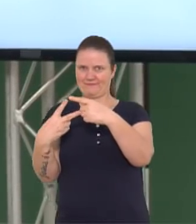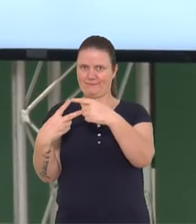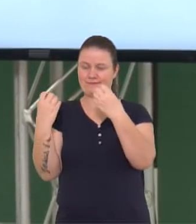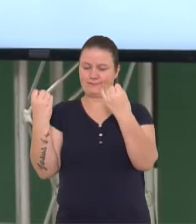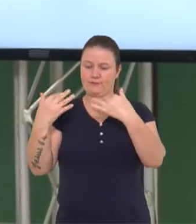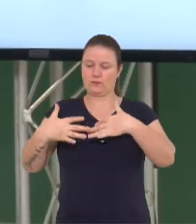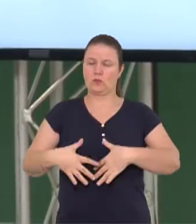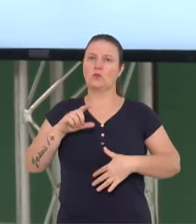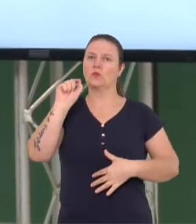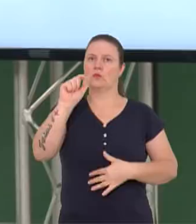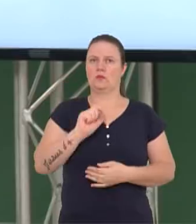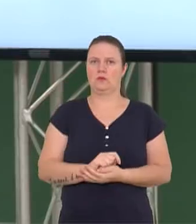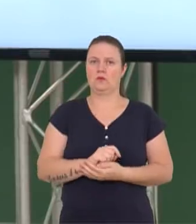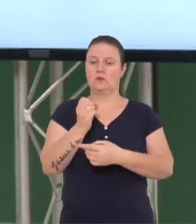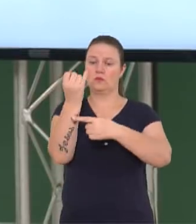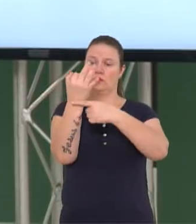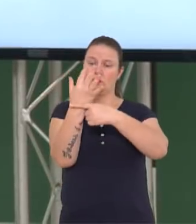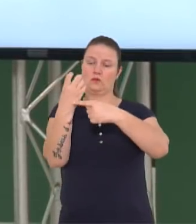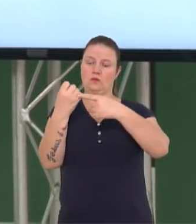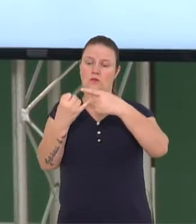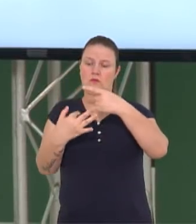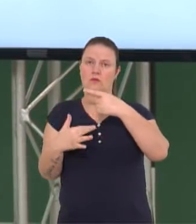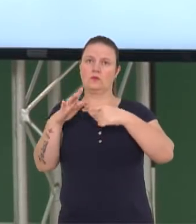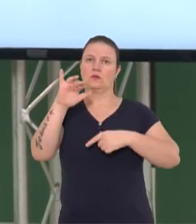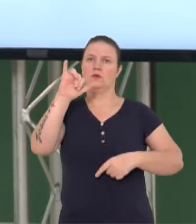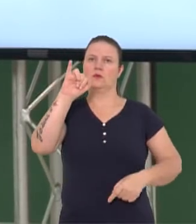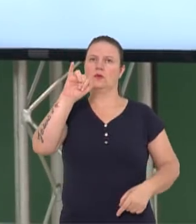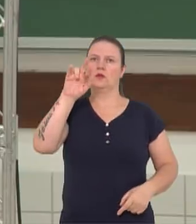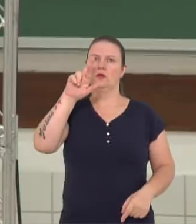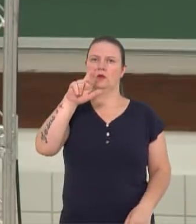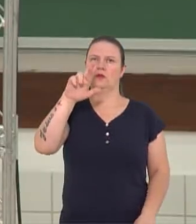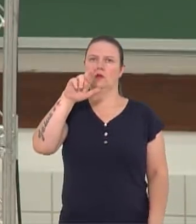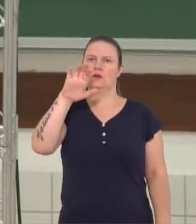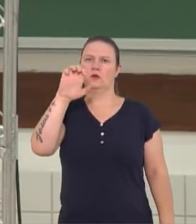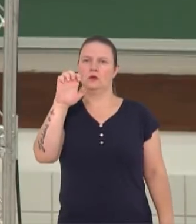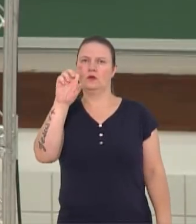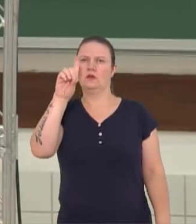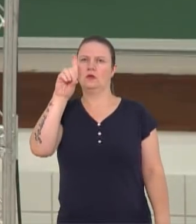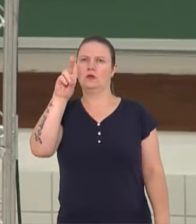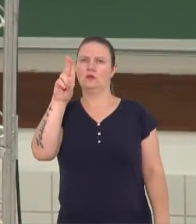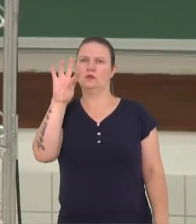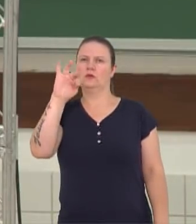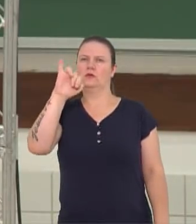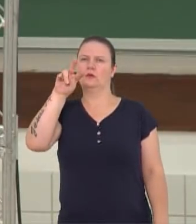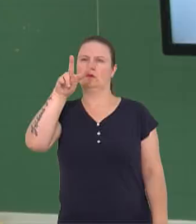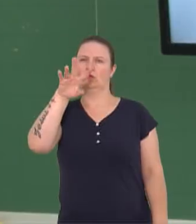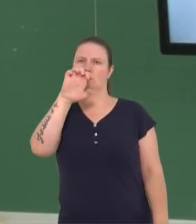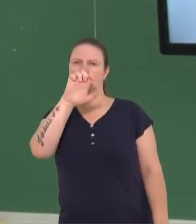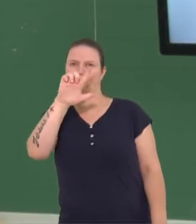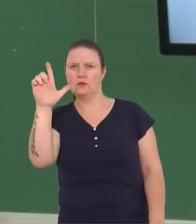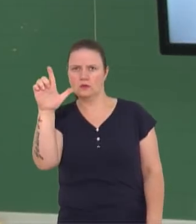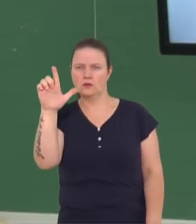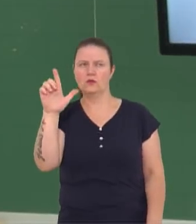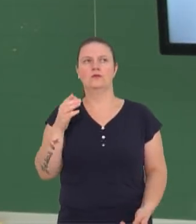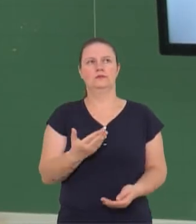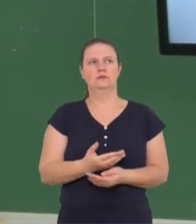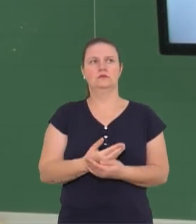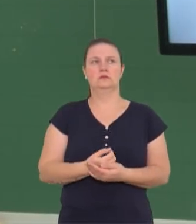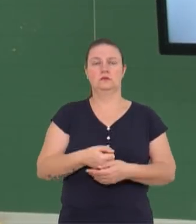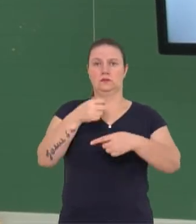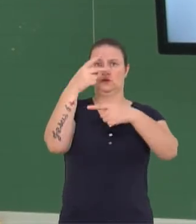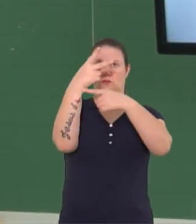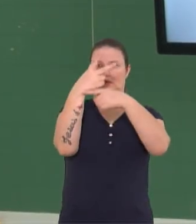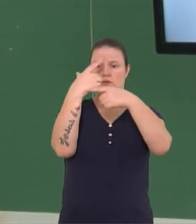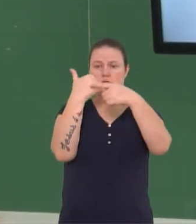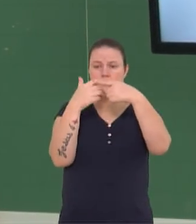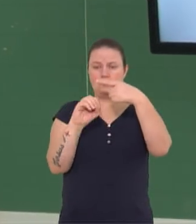quê? A fração irredutível. Olha lá, 2 décimos é uma fração irredutível?